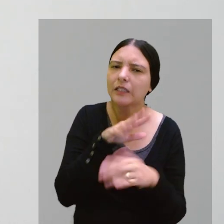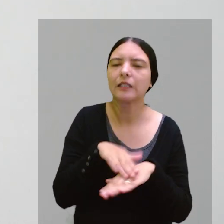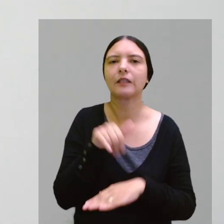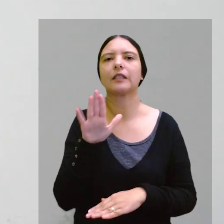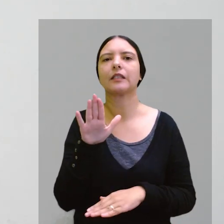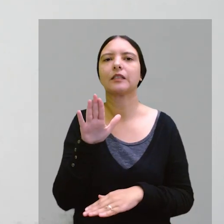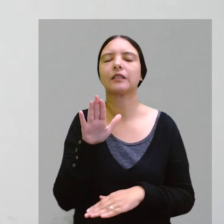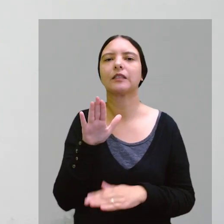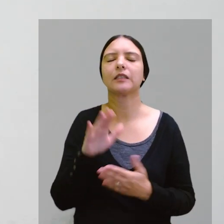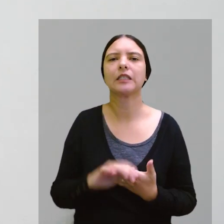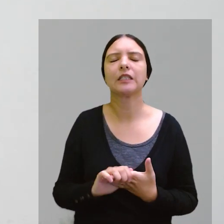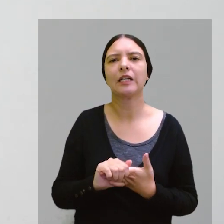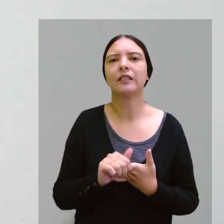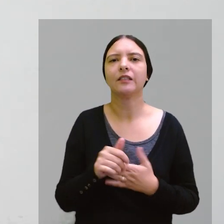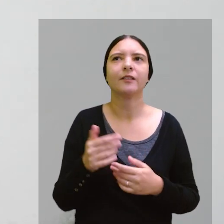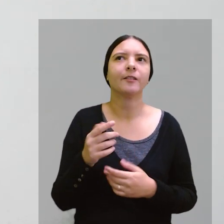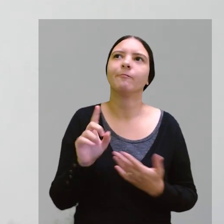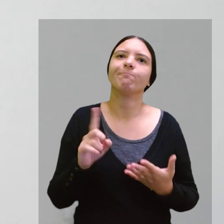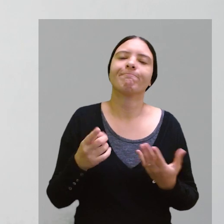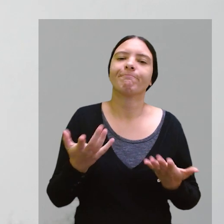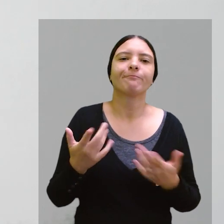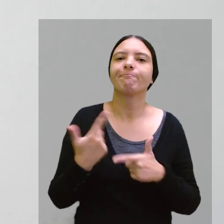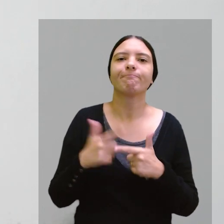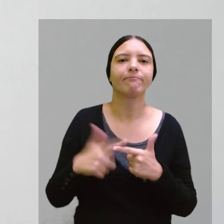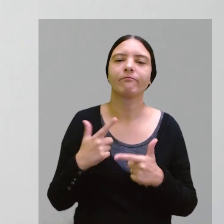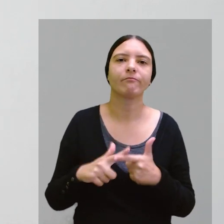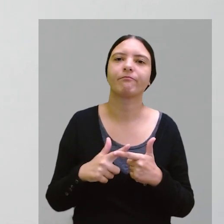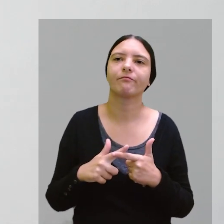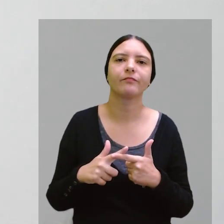mais, elas não ficam com problema